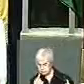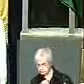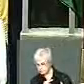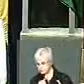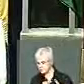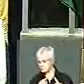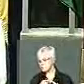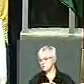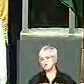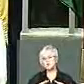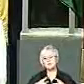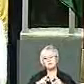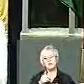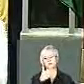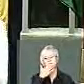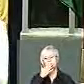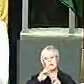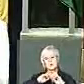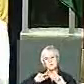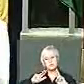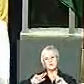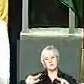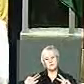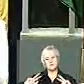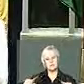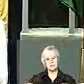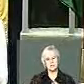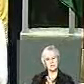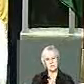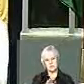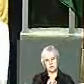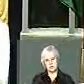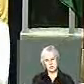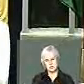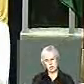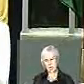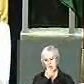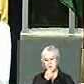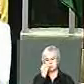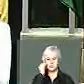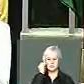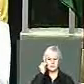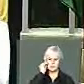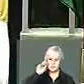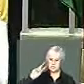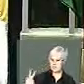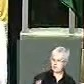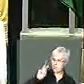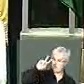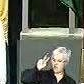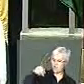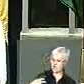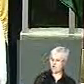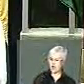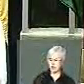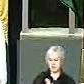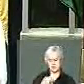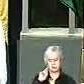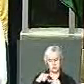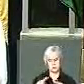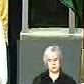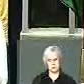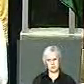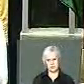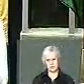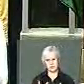todas as formas mais abjetas de desvalorização humana pelo racismo, pela